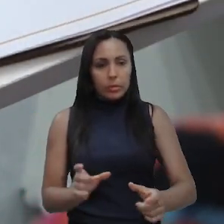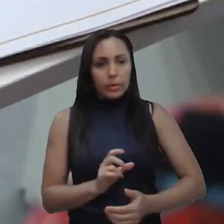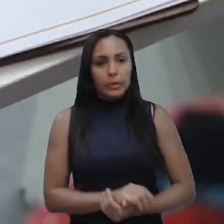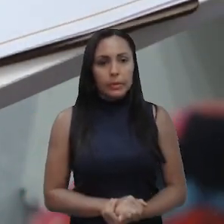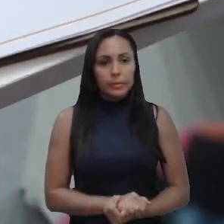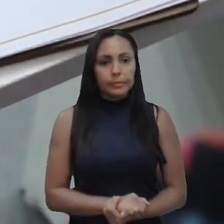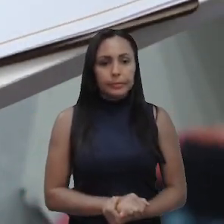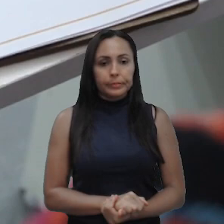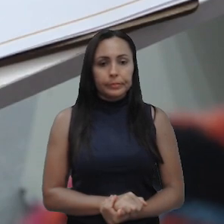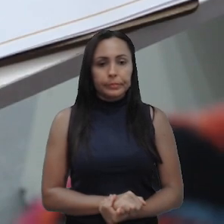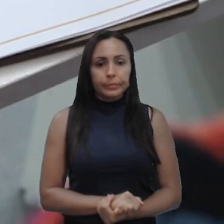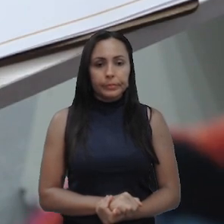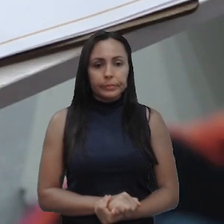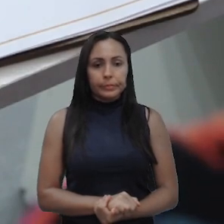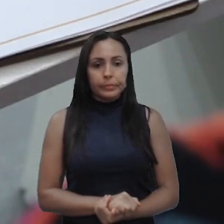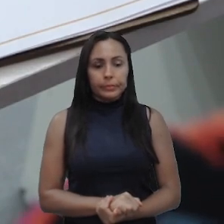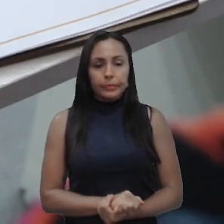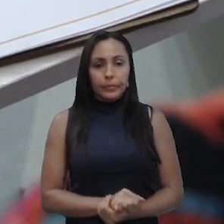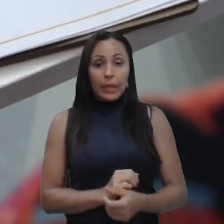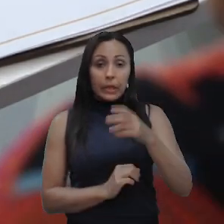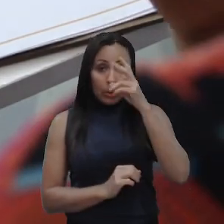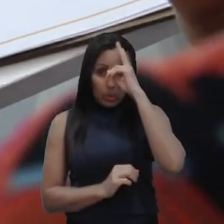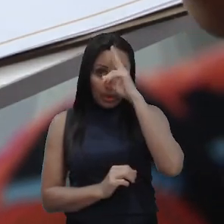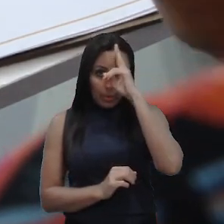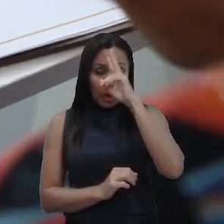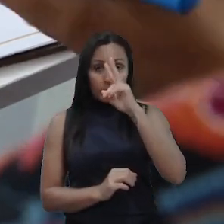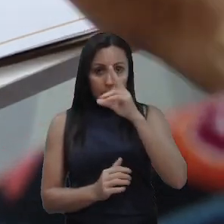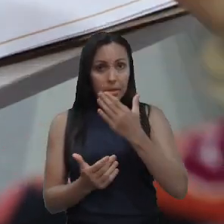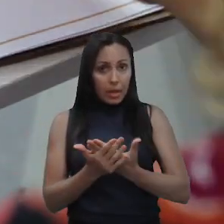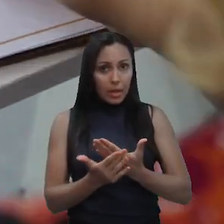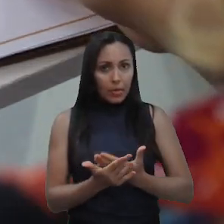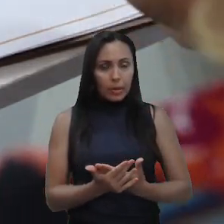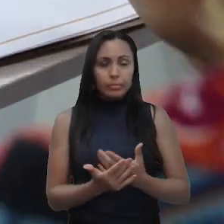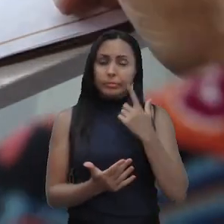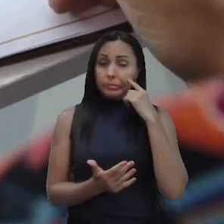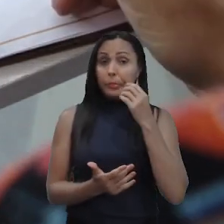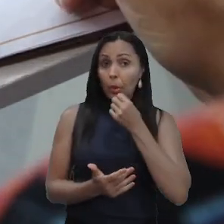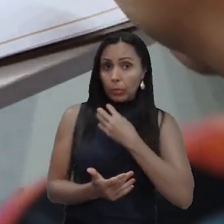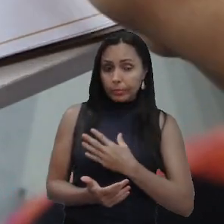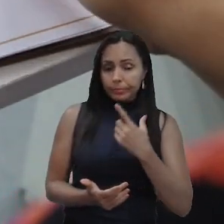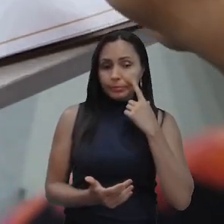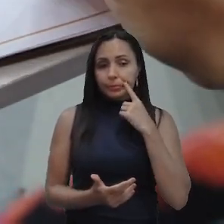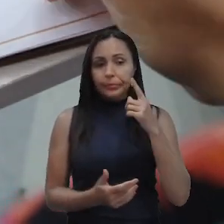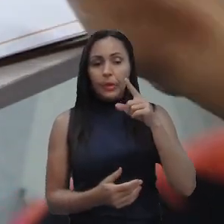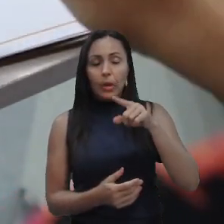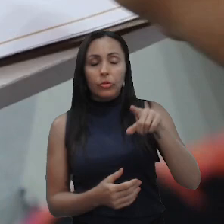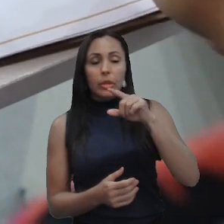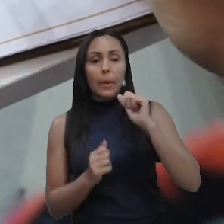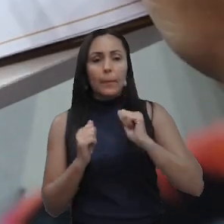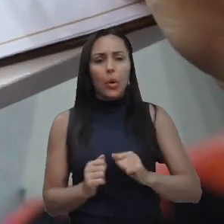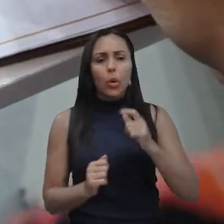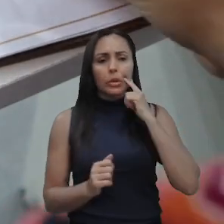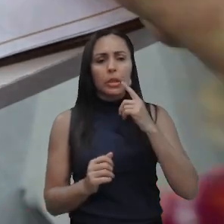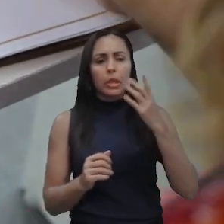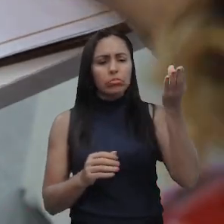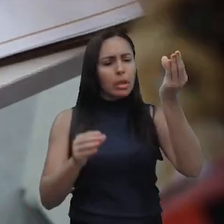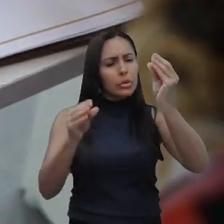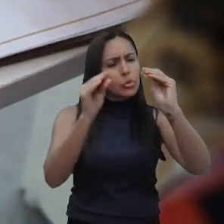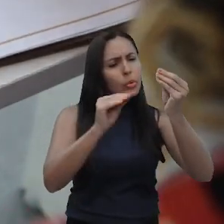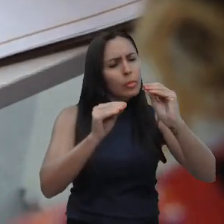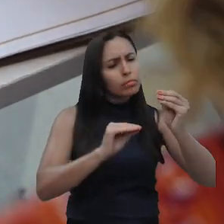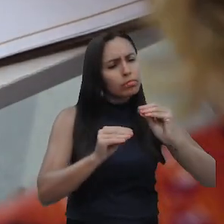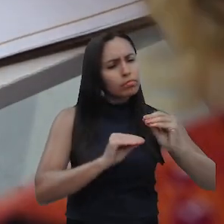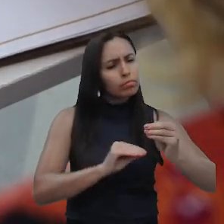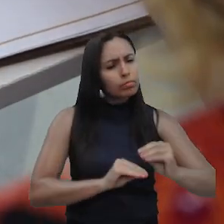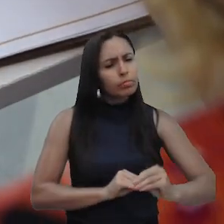um retângulo. Lembra dessa aula de geometria? Bem, nesse grid retangular, a gente pode adicionar o conteúdo que a gente quiser. Então, aqui